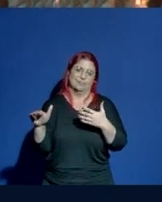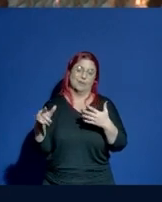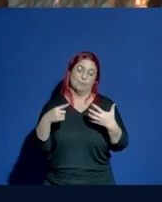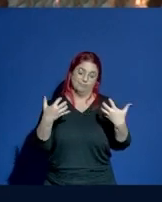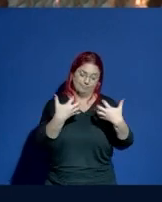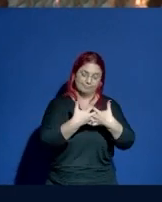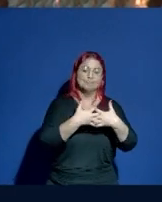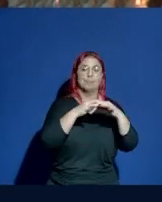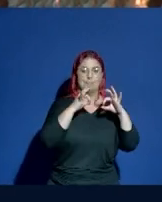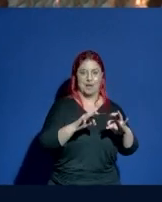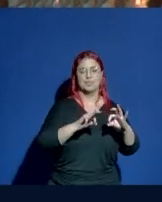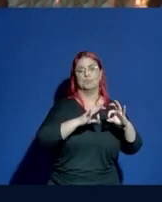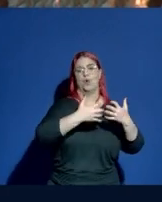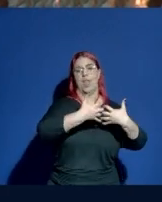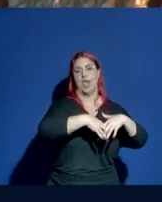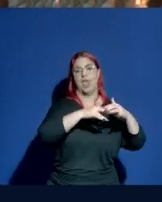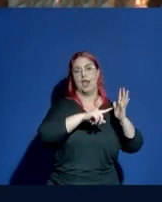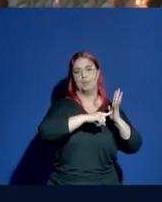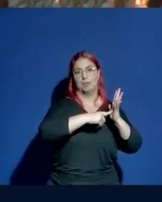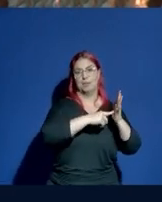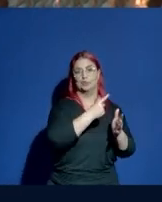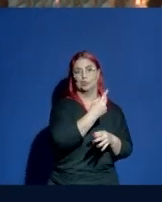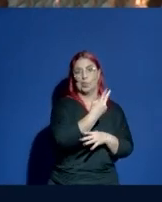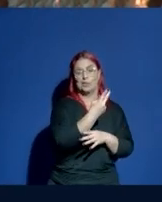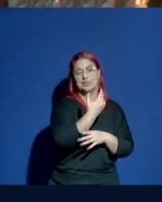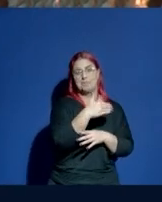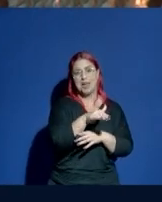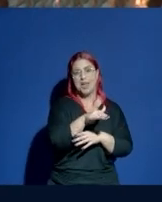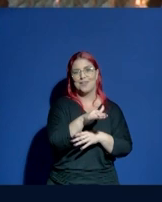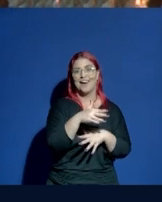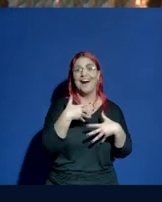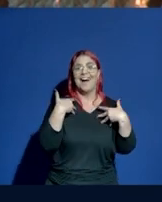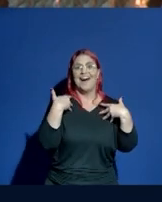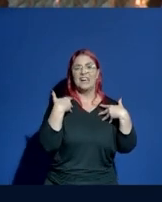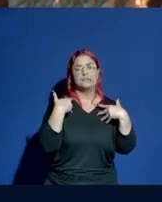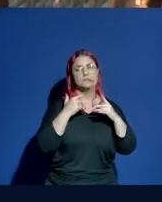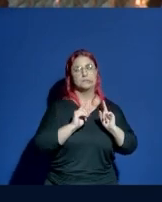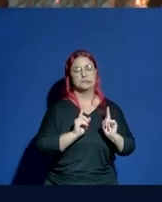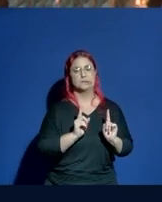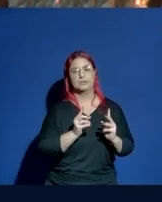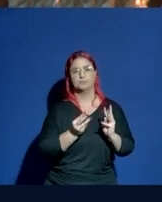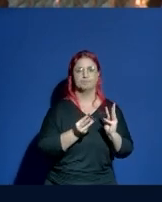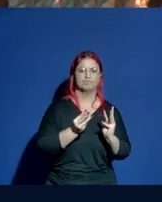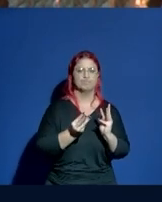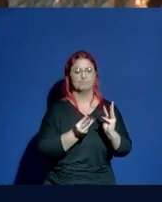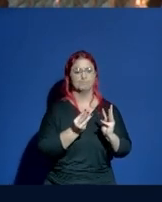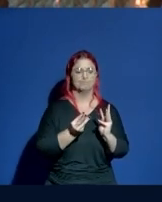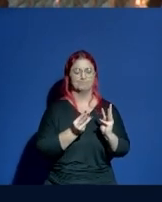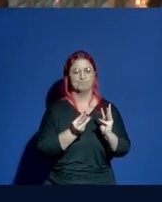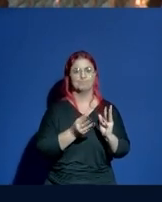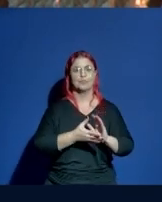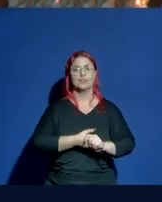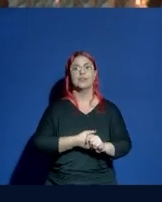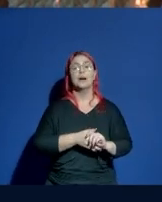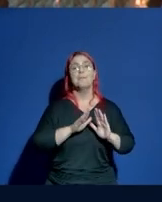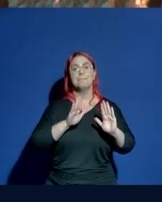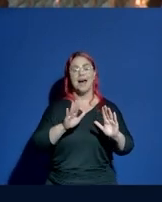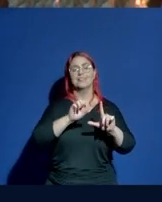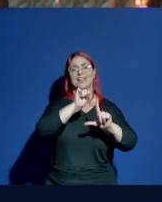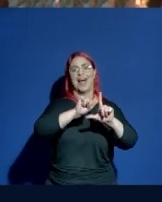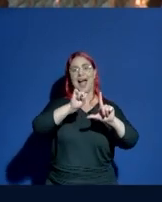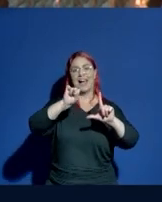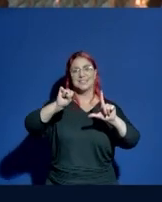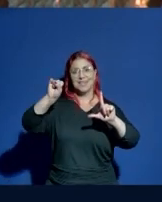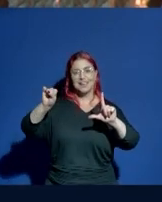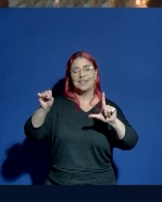que se encaixam os nossos equipamentos 12 e meio já não é mais aquela alegria toda então olhando viés e SELIC mais baixa